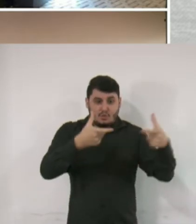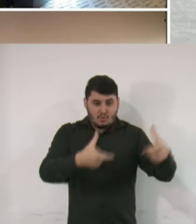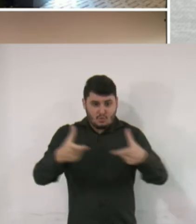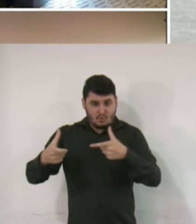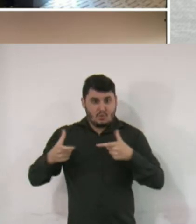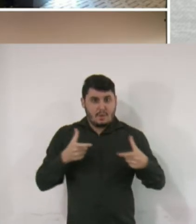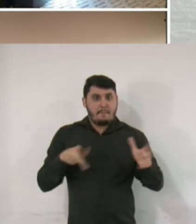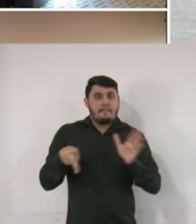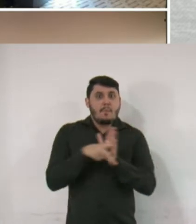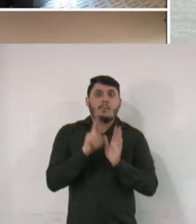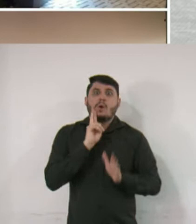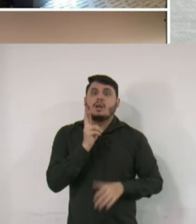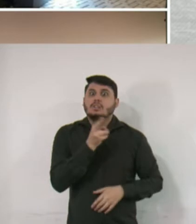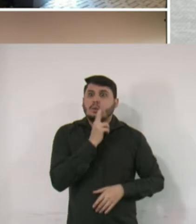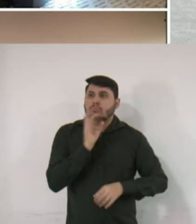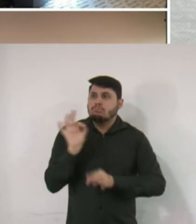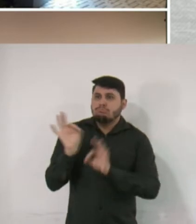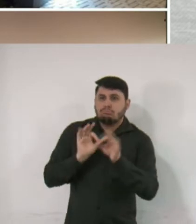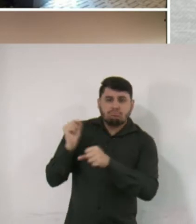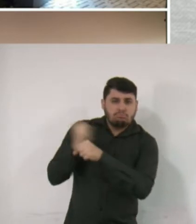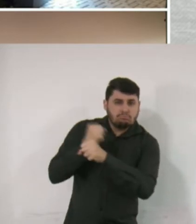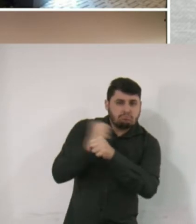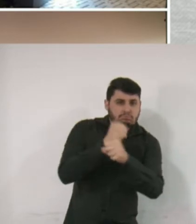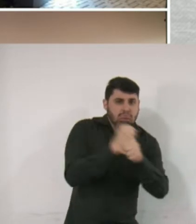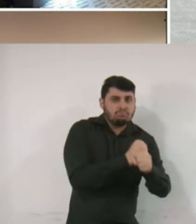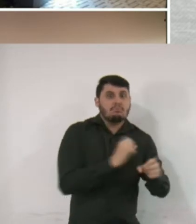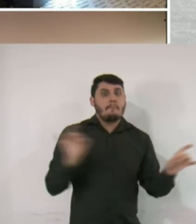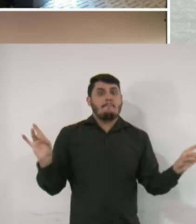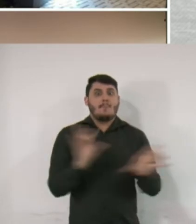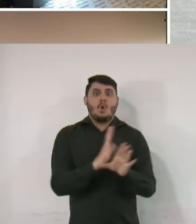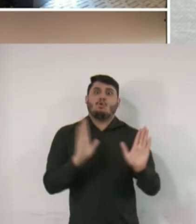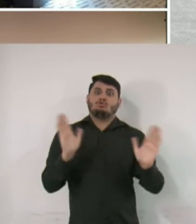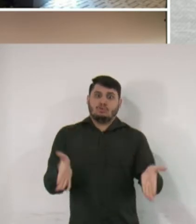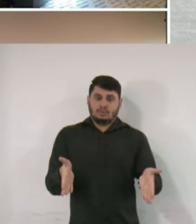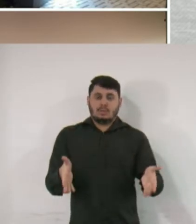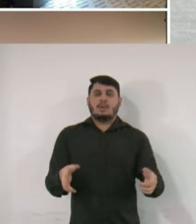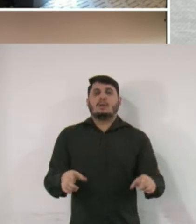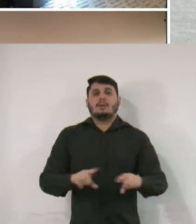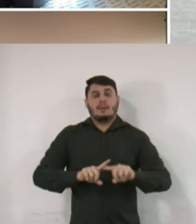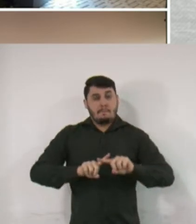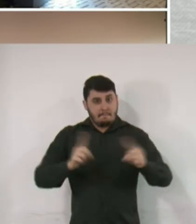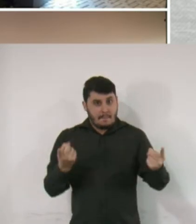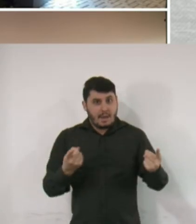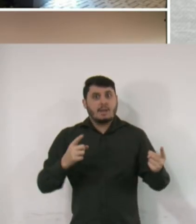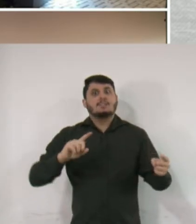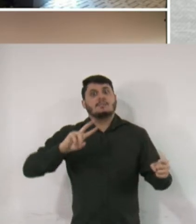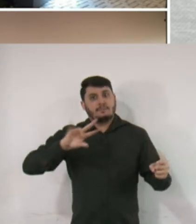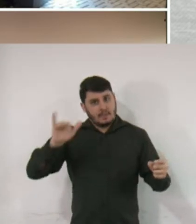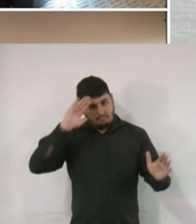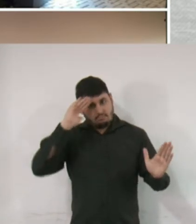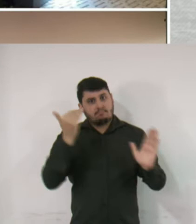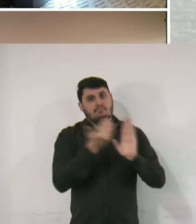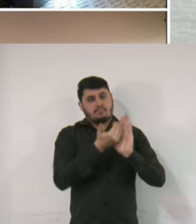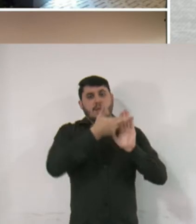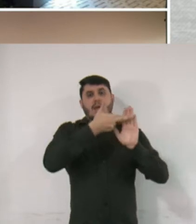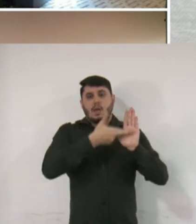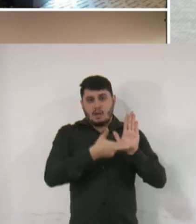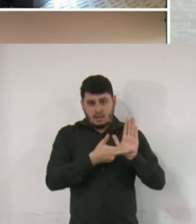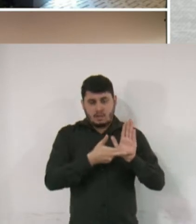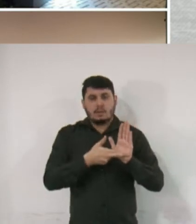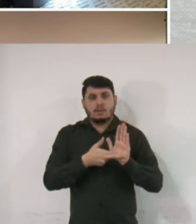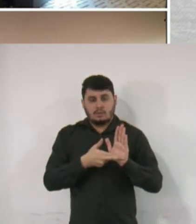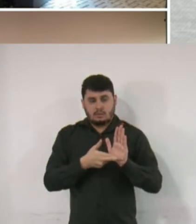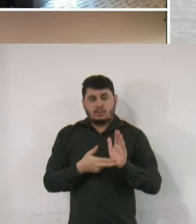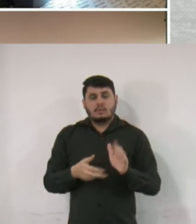terminado, e também a gente vai contar com a fiscalização do cumprimento dos protocolos sanitários por parte das equipes da Prefeitura